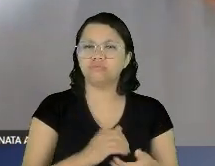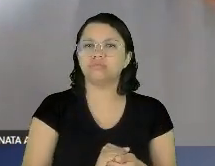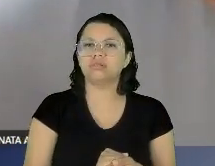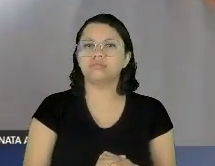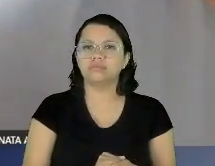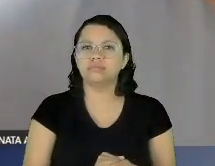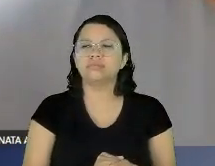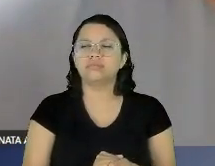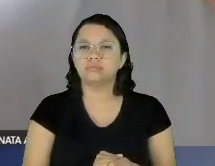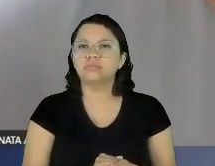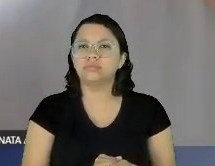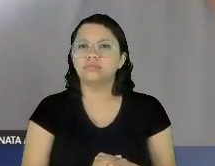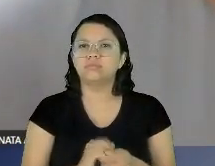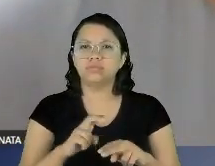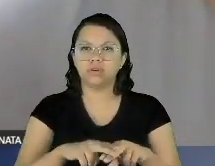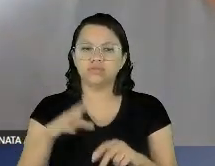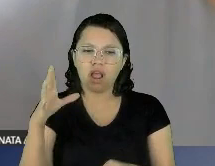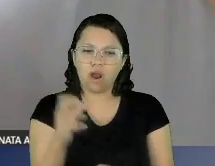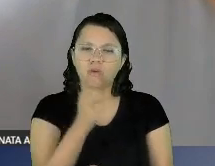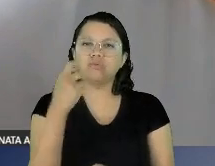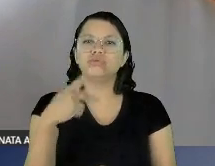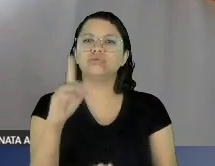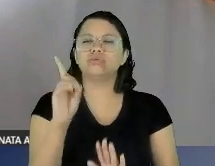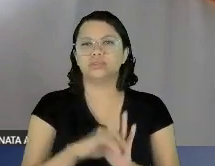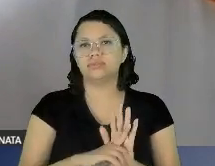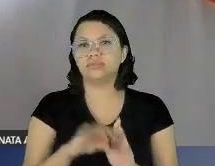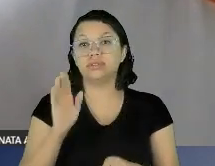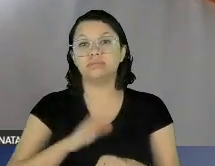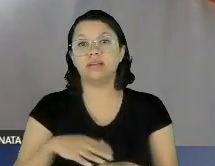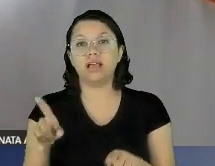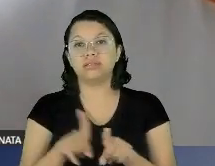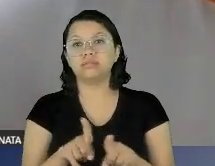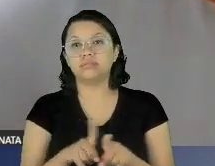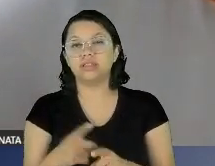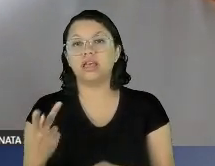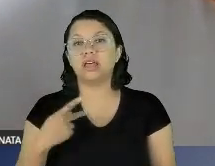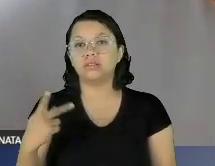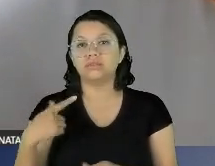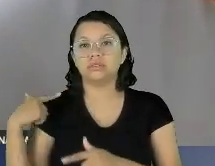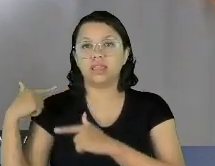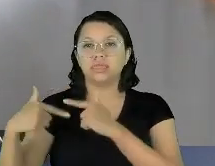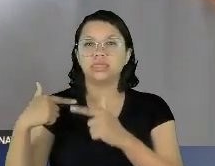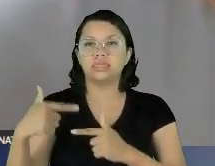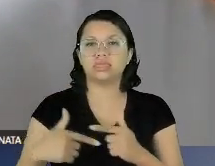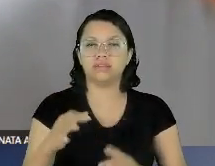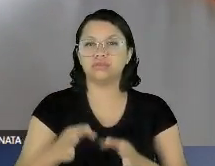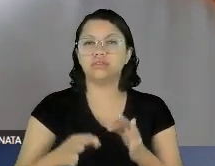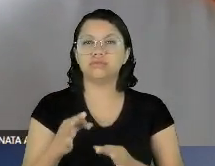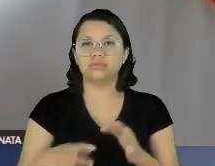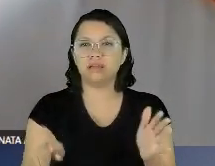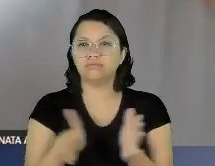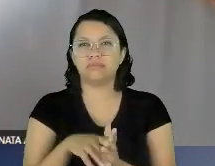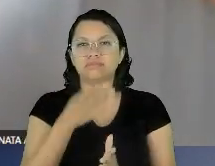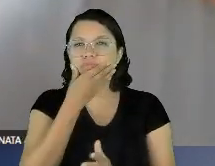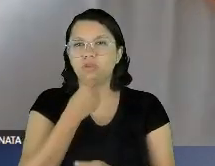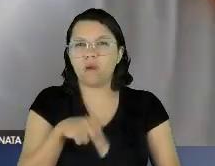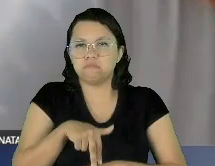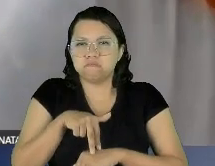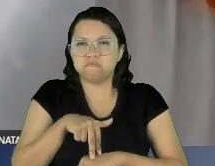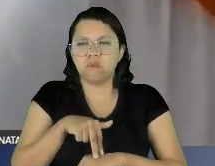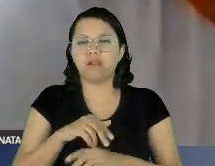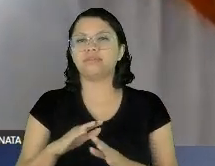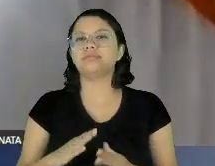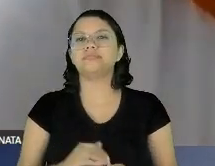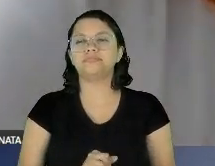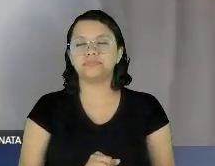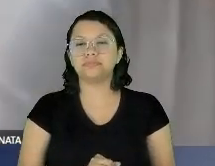mulheres pelas conquistas de seus direitos, e mais ainda, a nossa tradição jurídica patriarcal, né? Então, eu